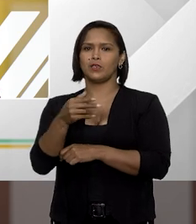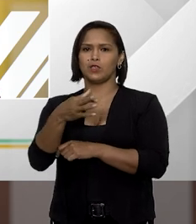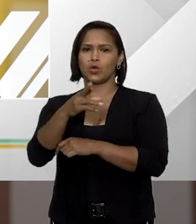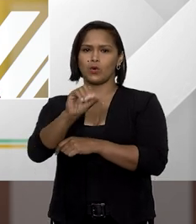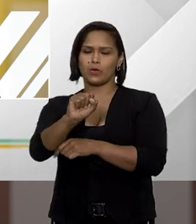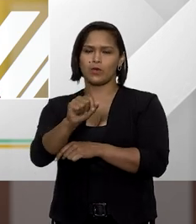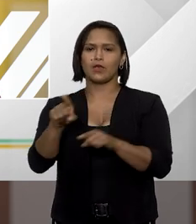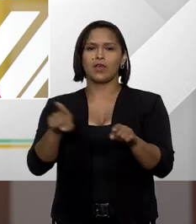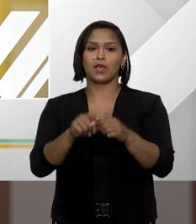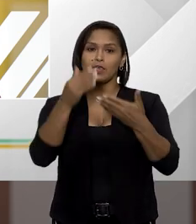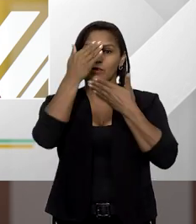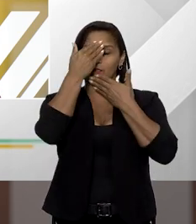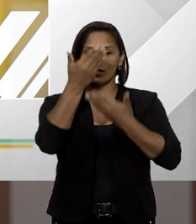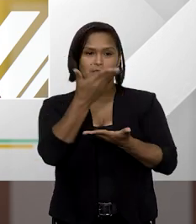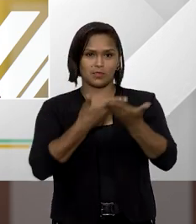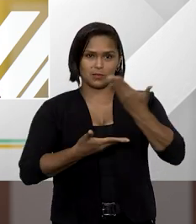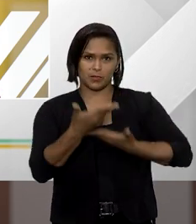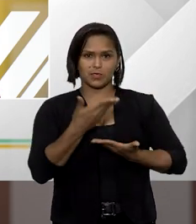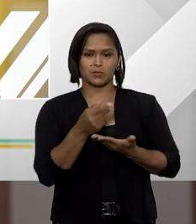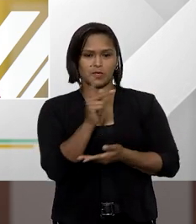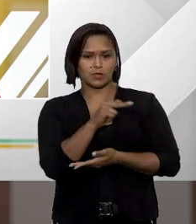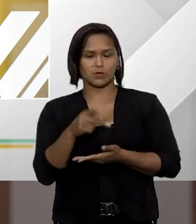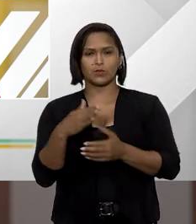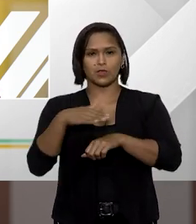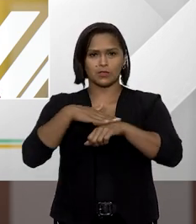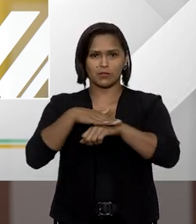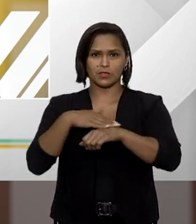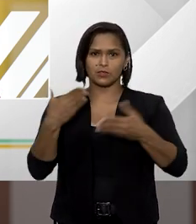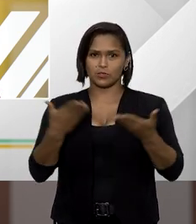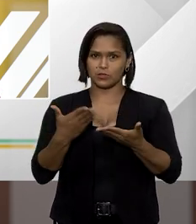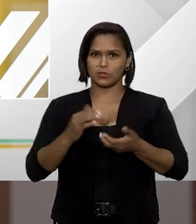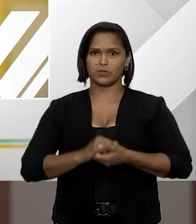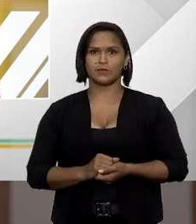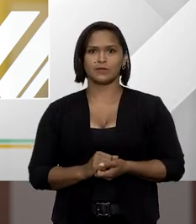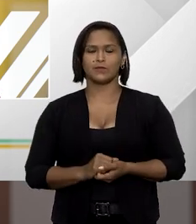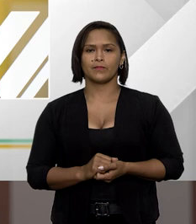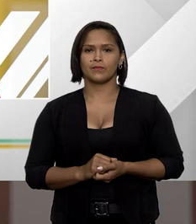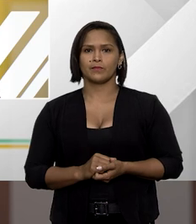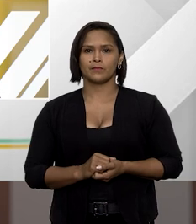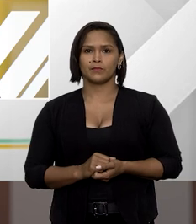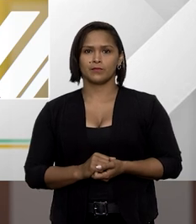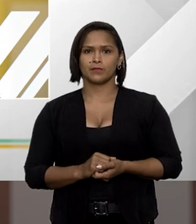Igor Pinheiro, a quem eu agradeço a participação no nosso bate-papo de hoje.